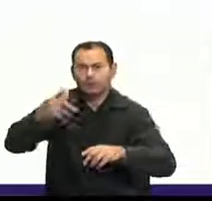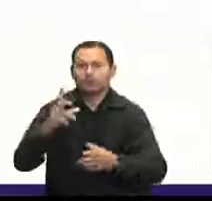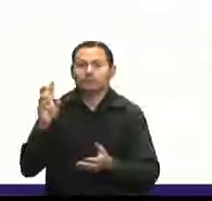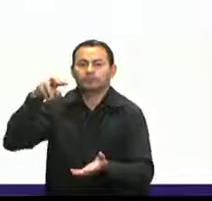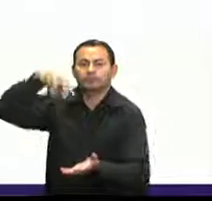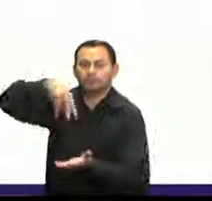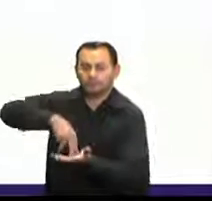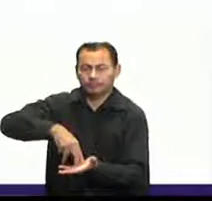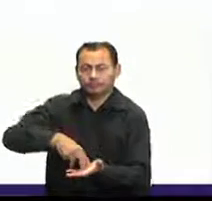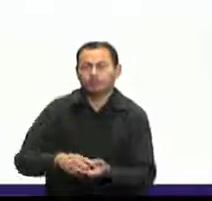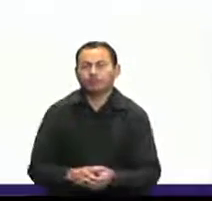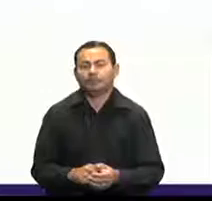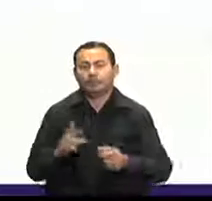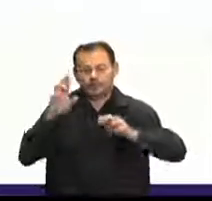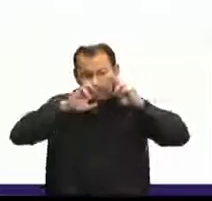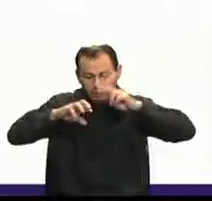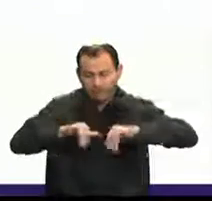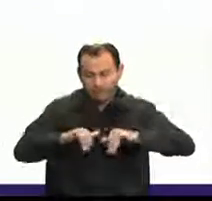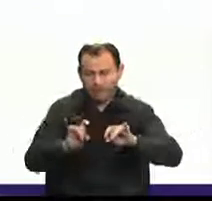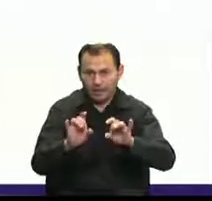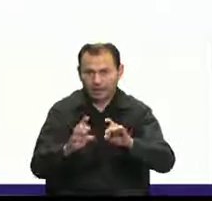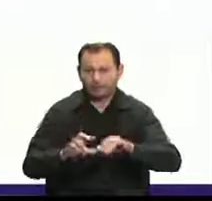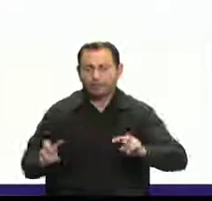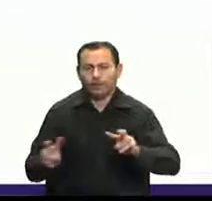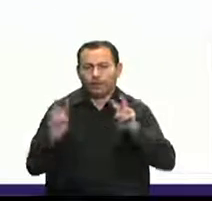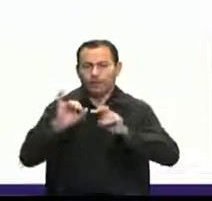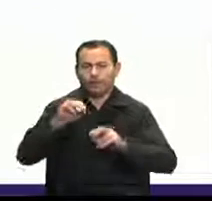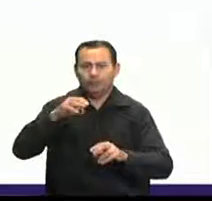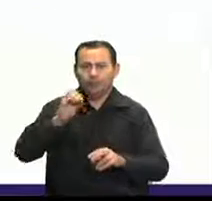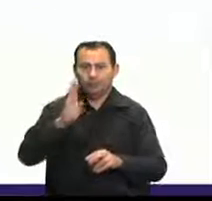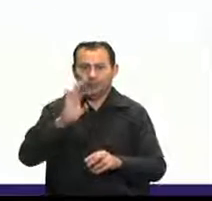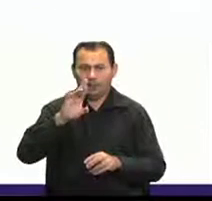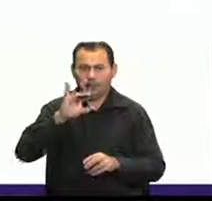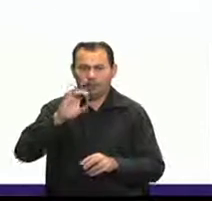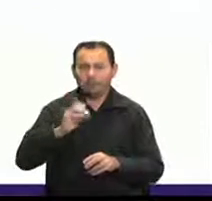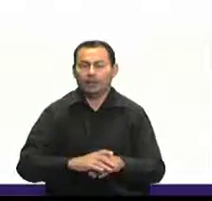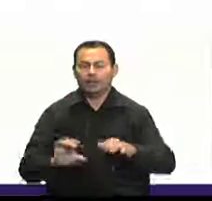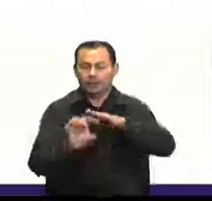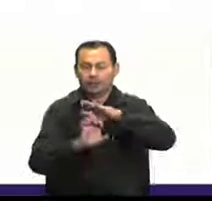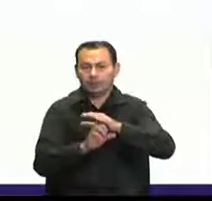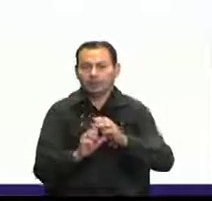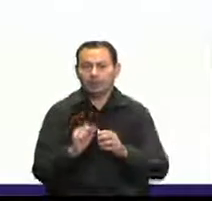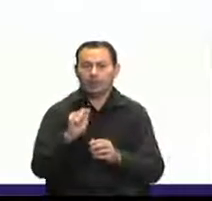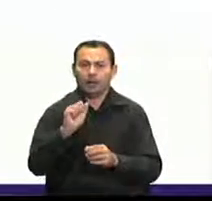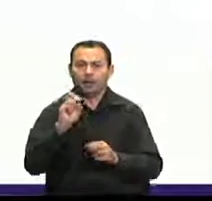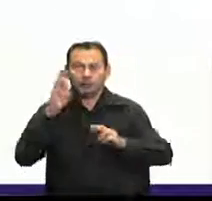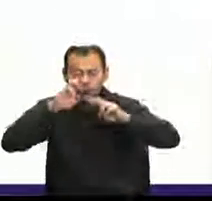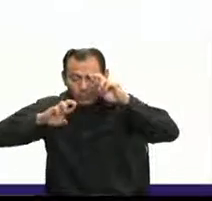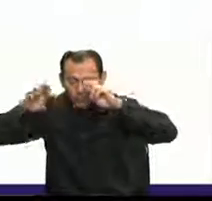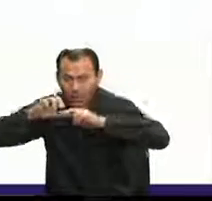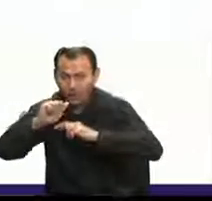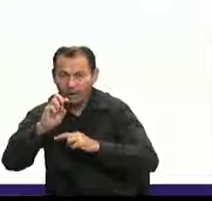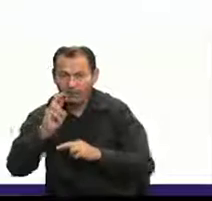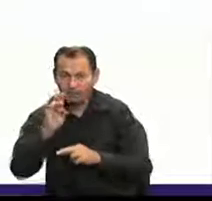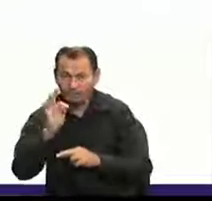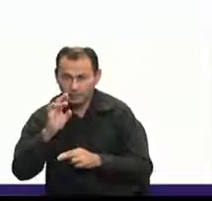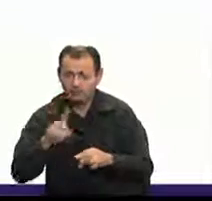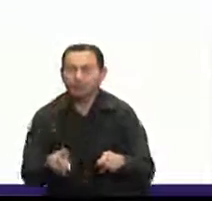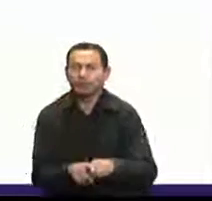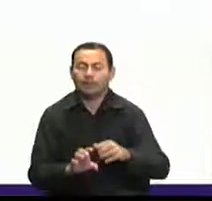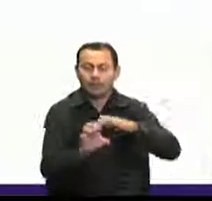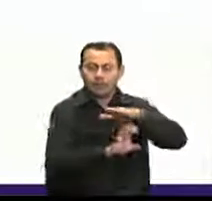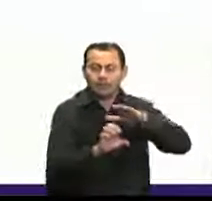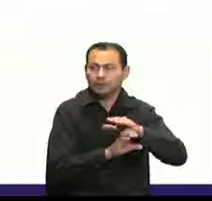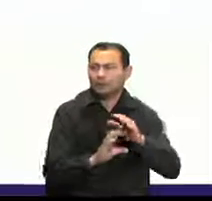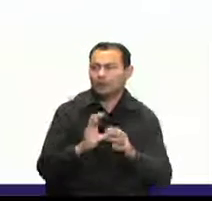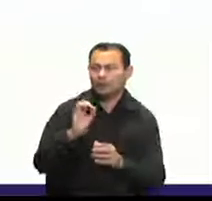participantes os analistas de mercado dos valores mobiliários as empresas de auditoria as consultorias